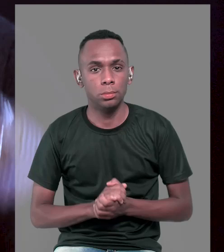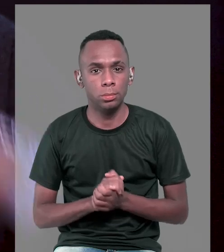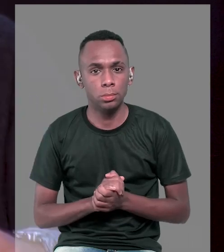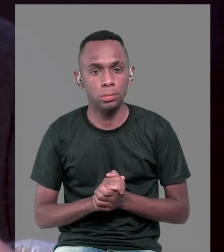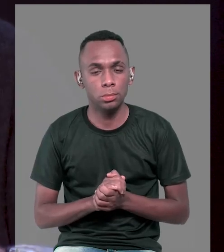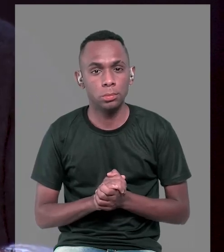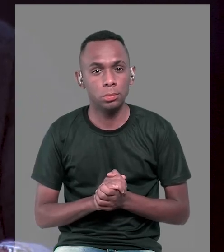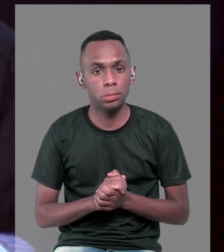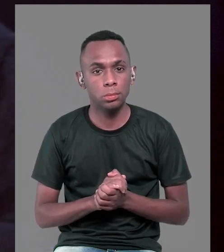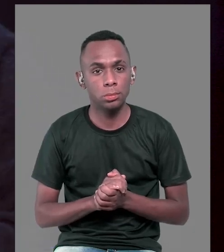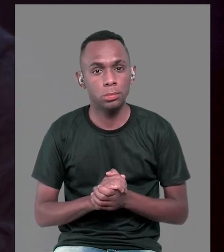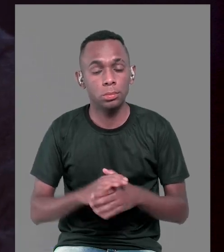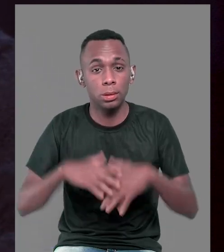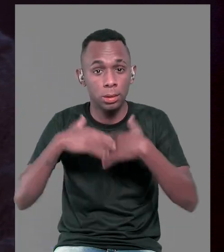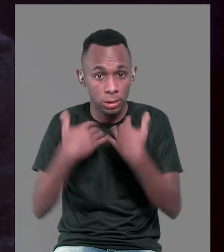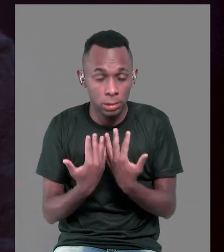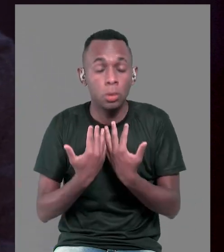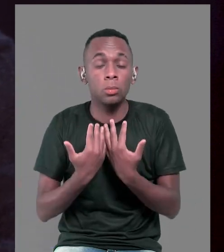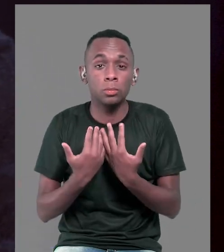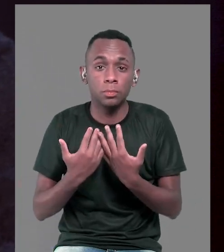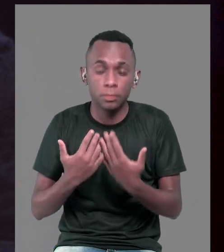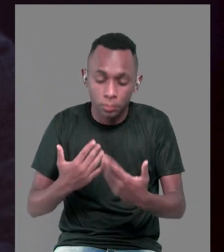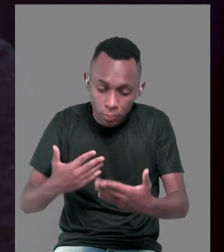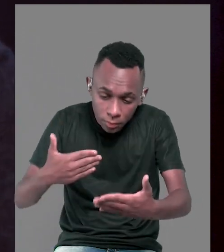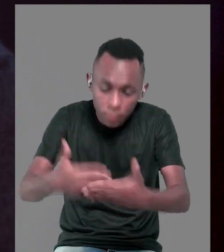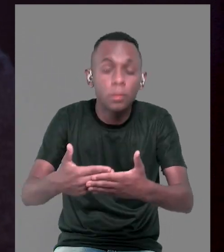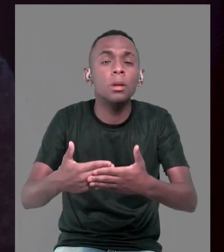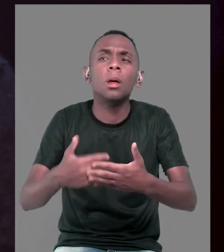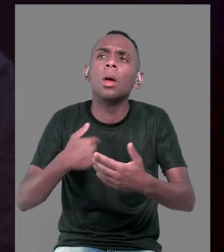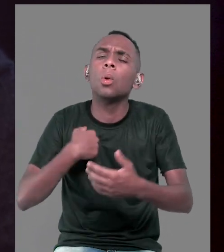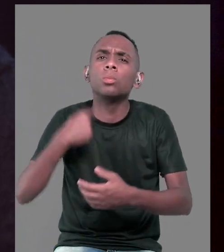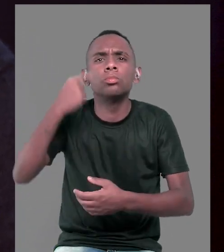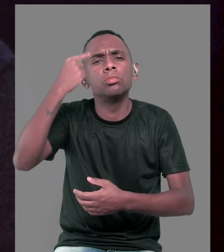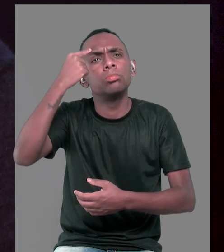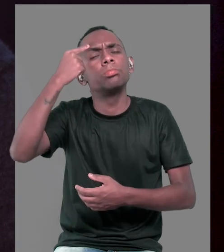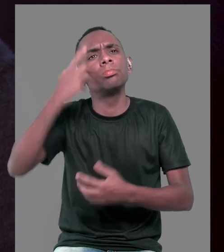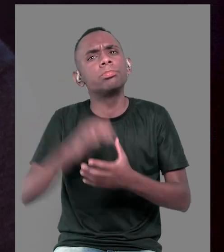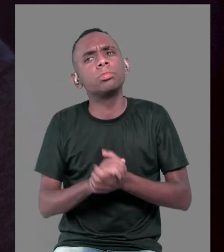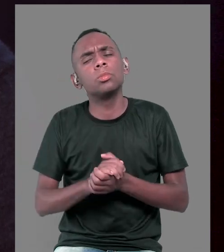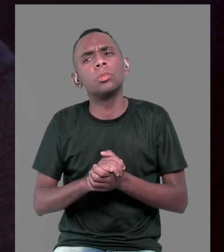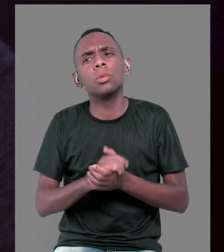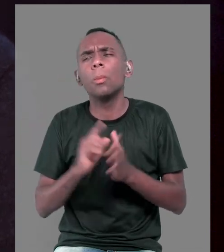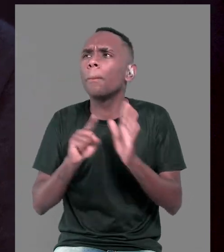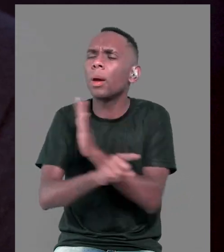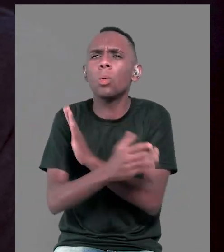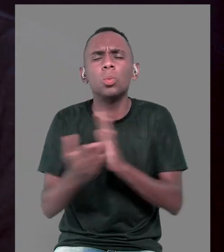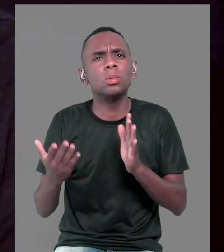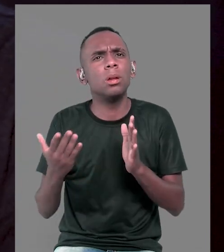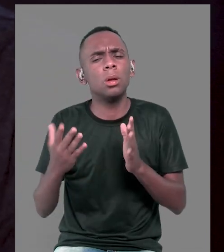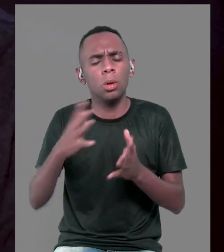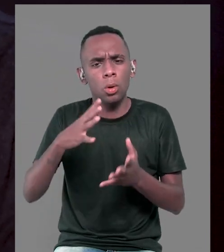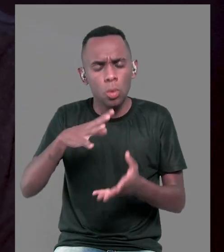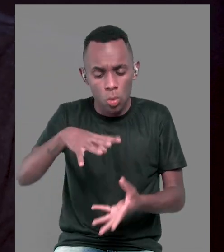E então, a partir disso, eu lanço a pergunta: o espírito animal, mesmo